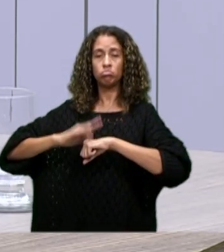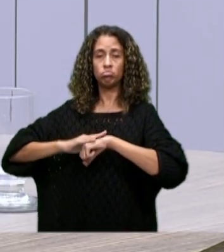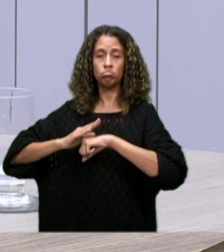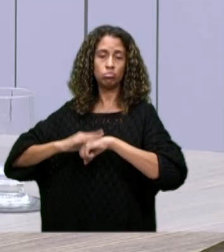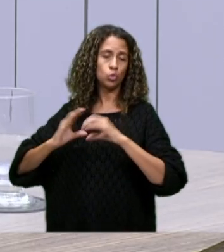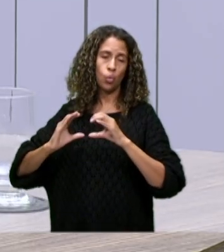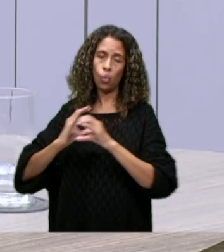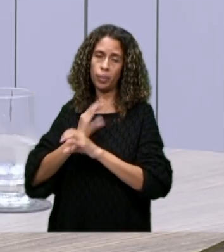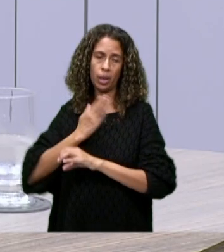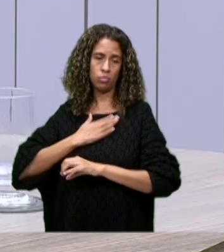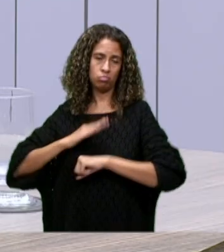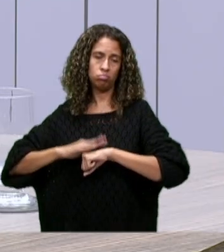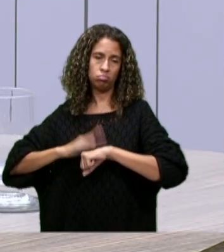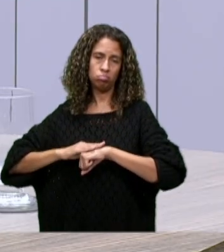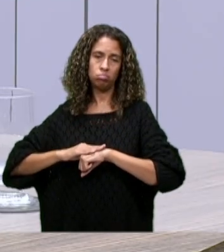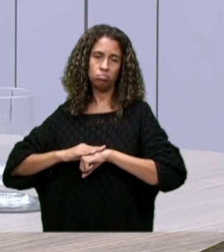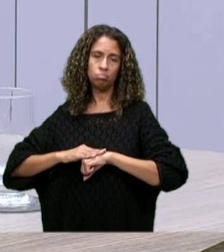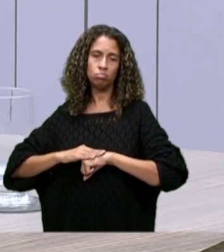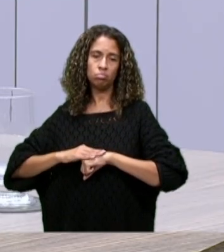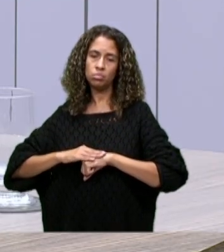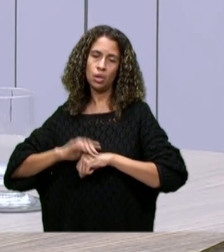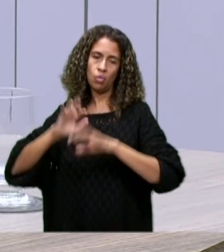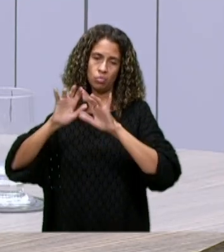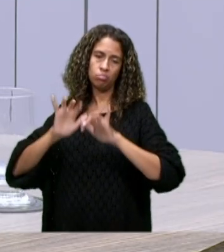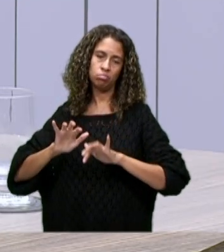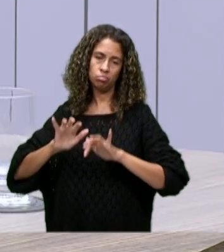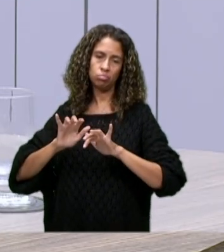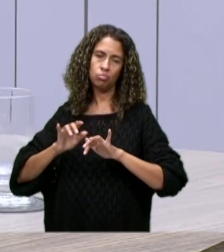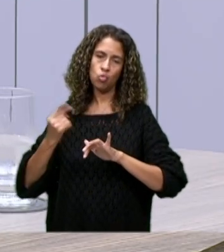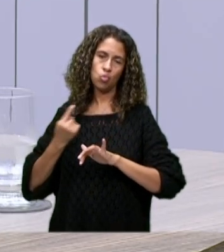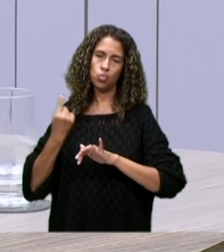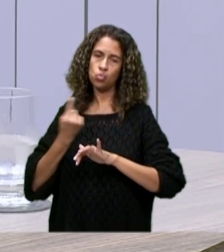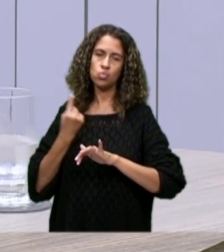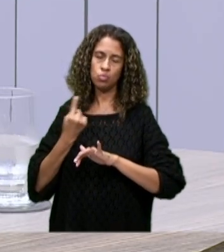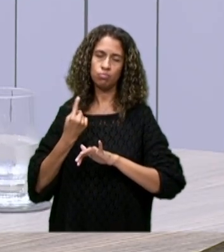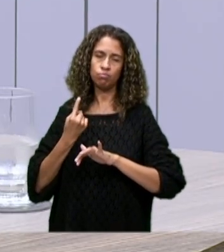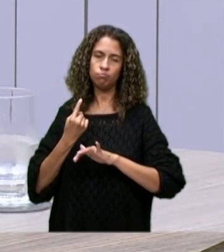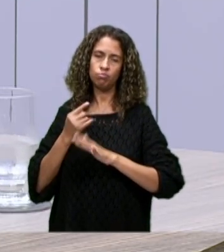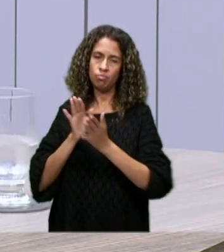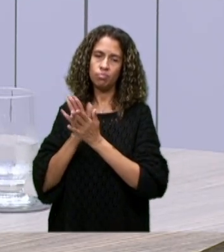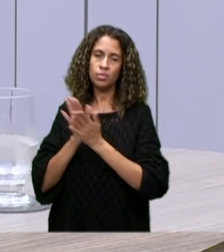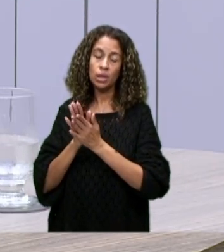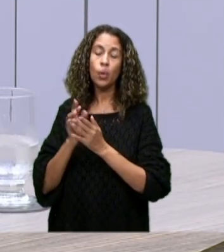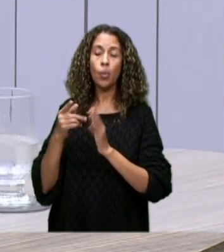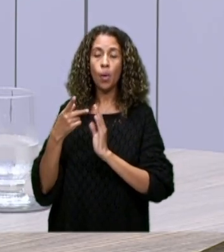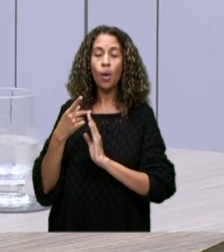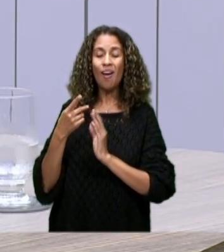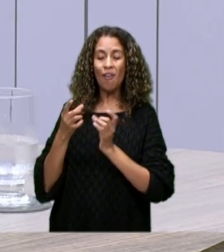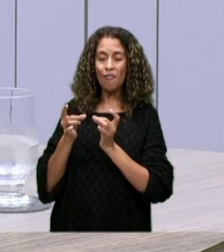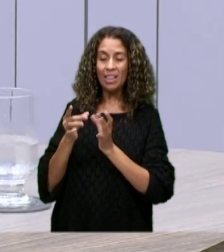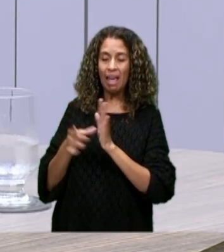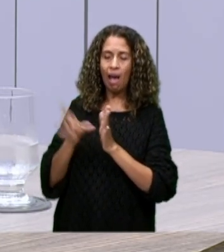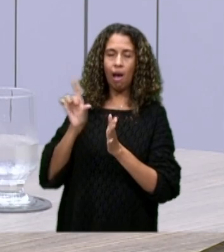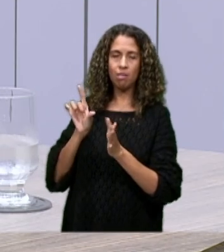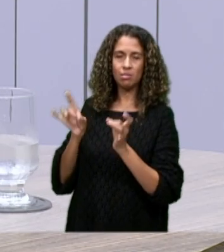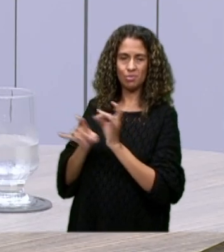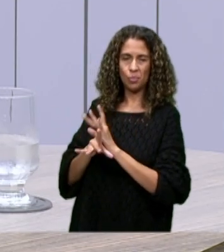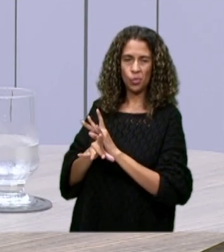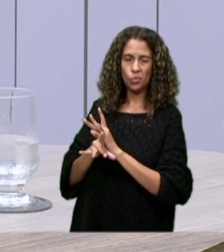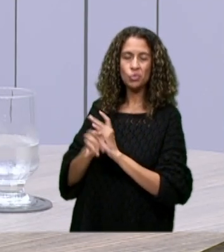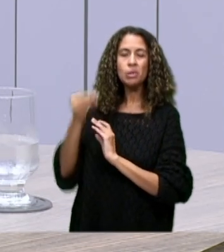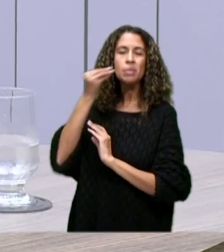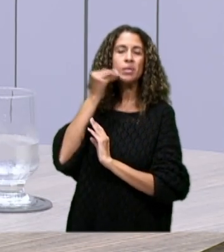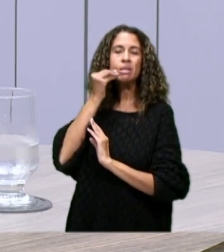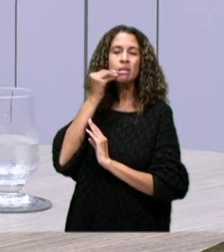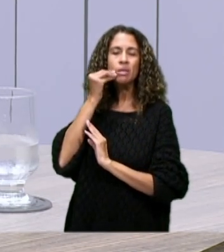total. Esse eu quis fazer por minha conta e risco. Aí então, a pré-venda é um financiamento coletivo, né? Eu estou tentando